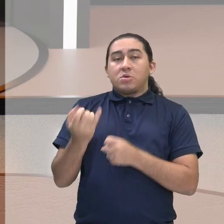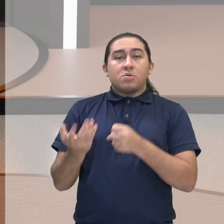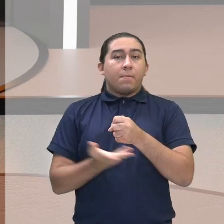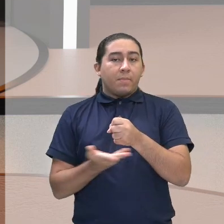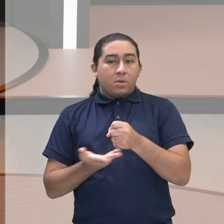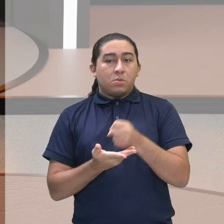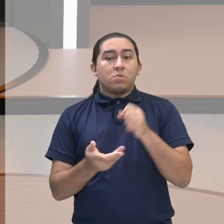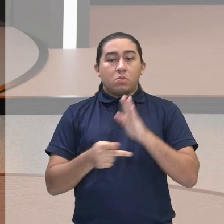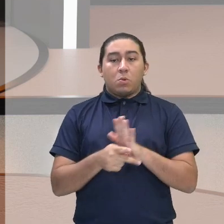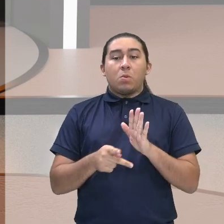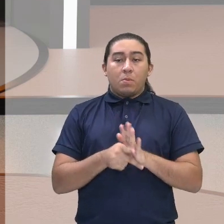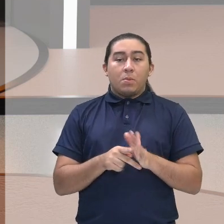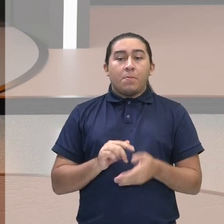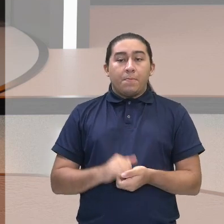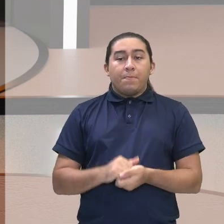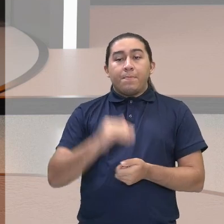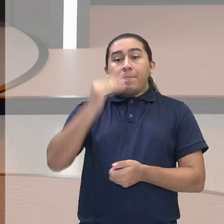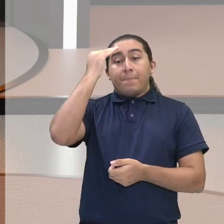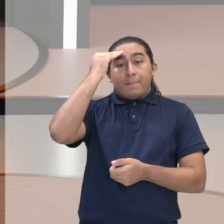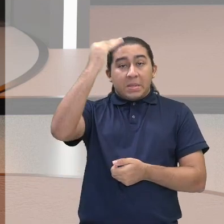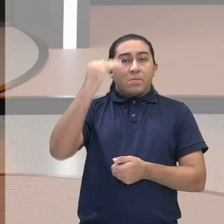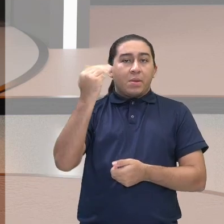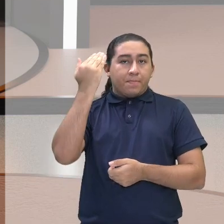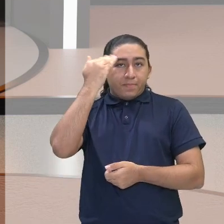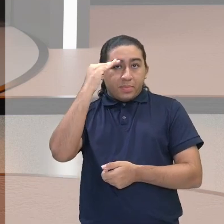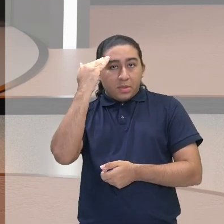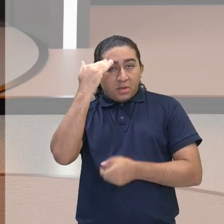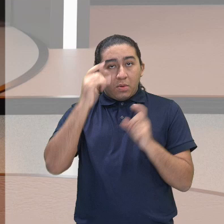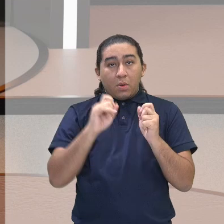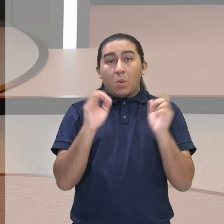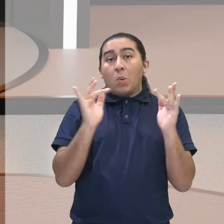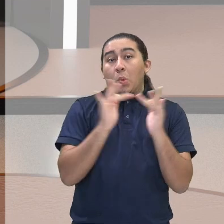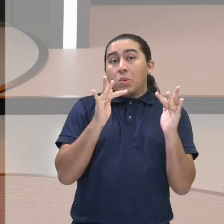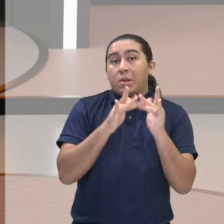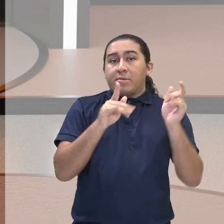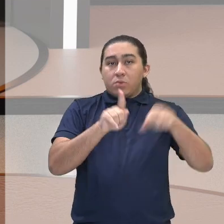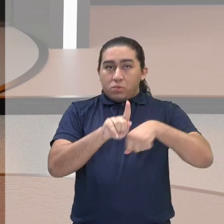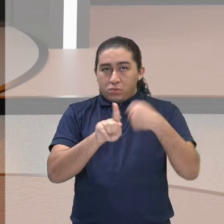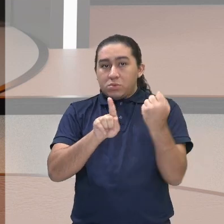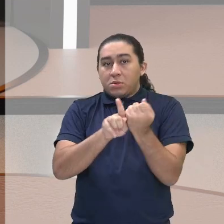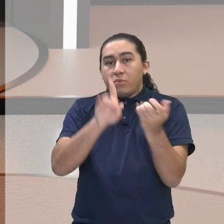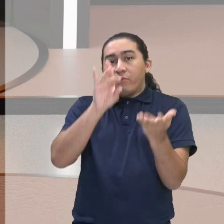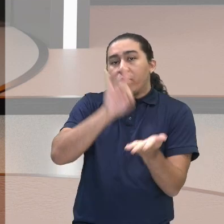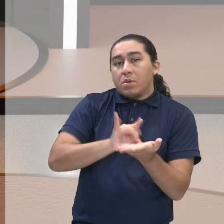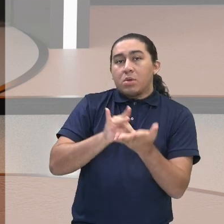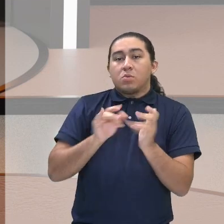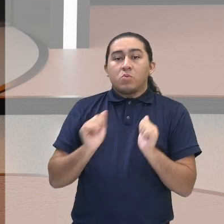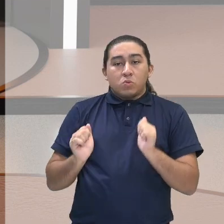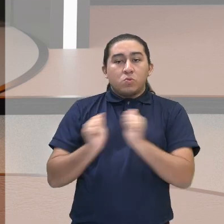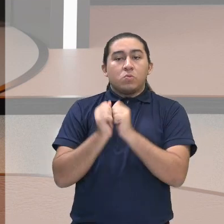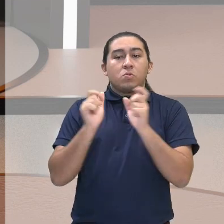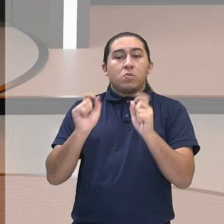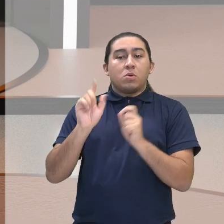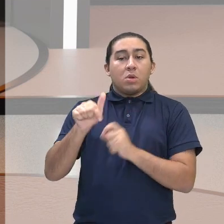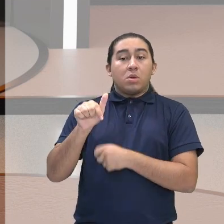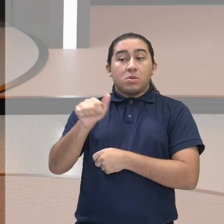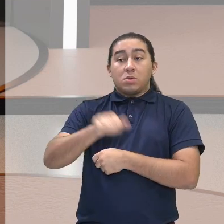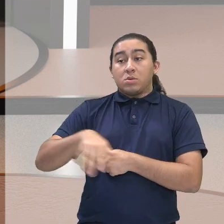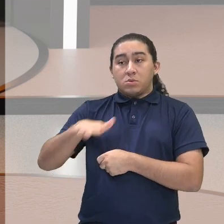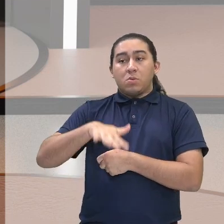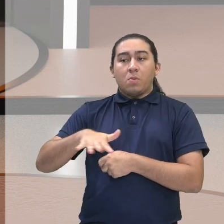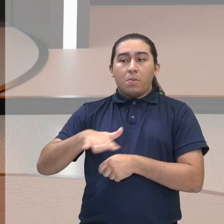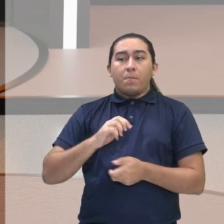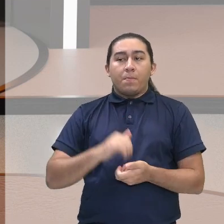fundamental justamente na conexão de uma sociedade com essa região. Então